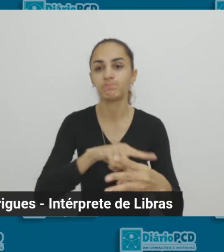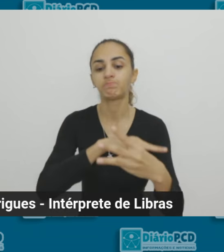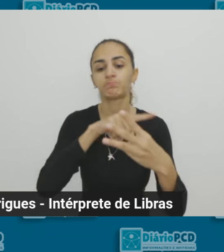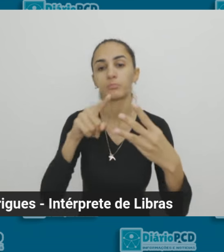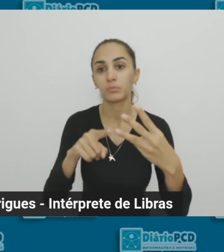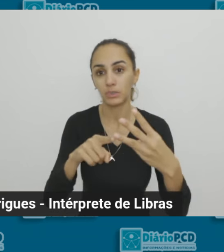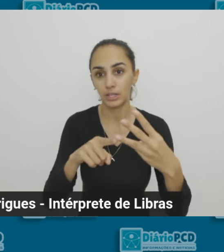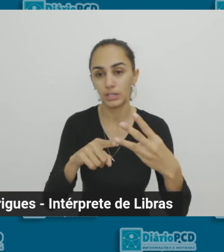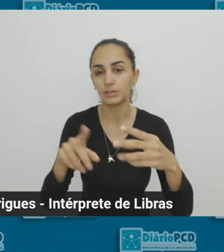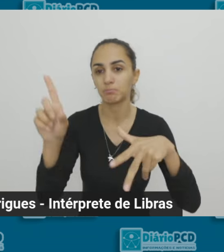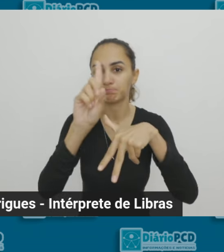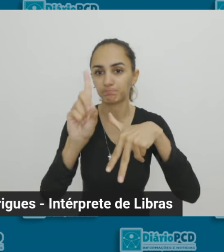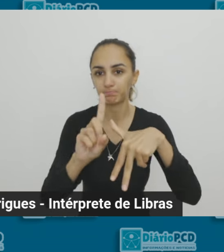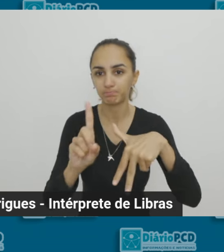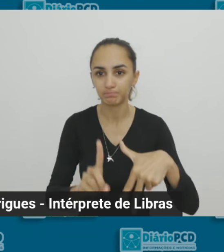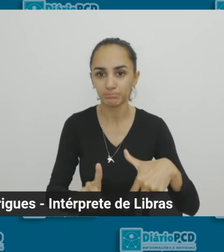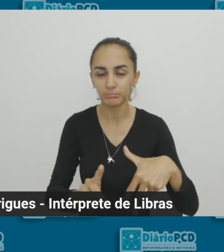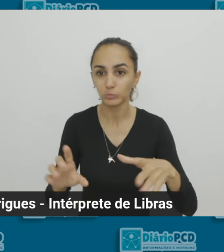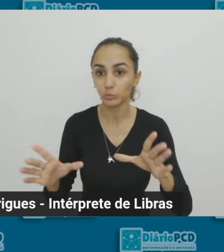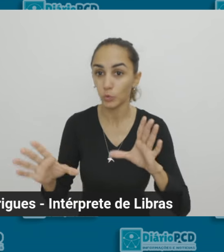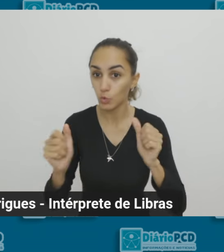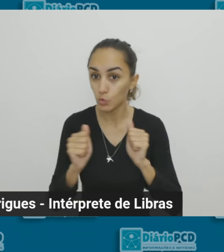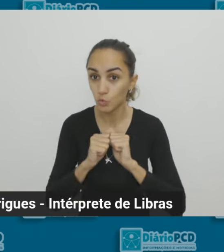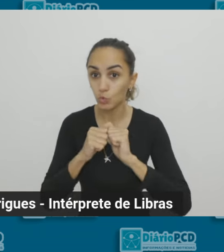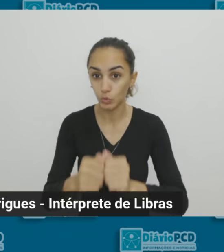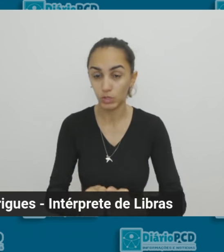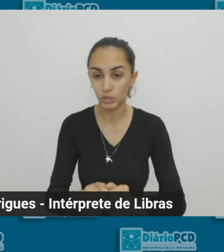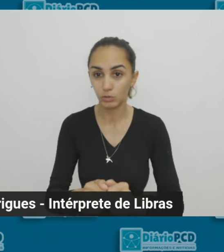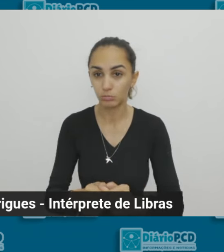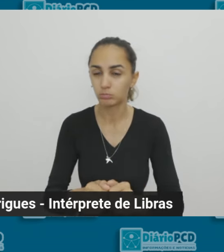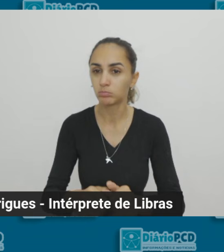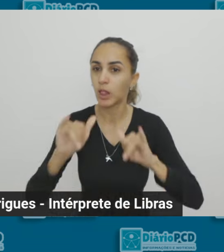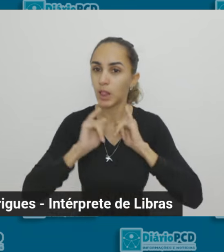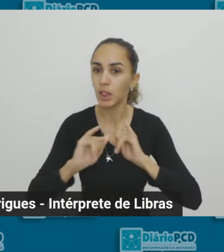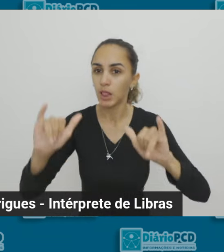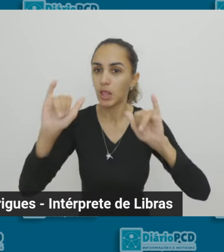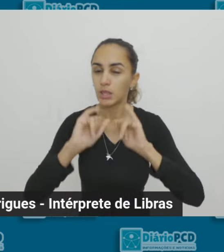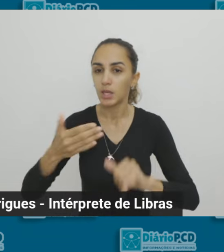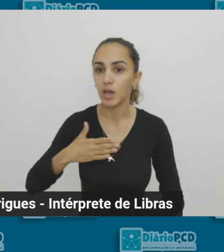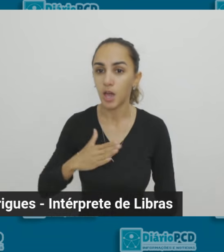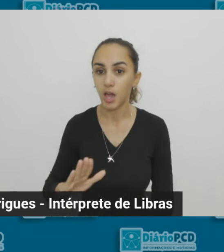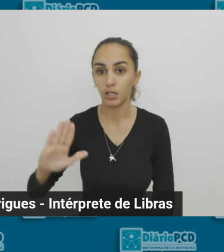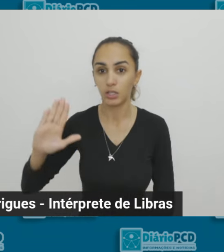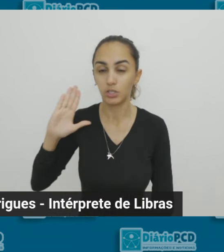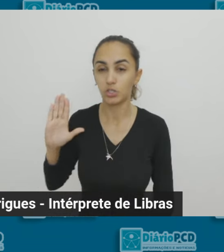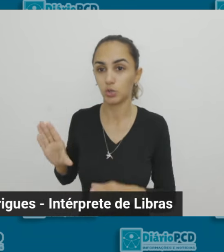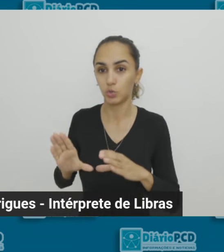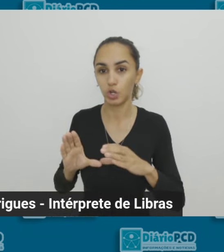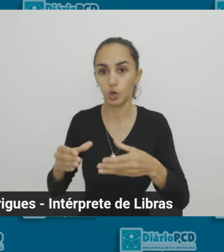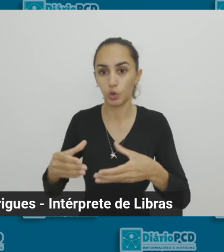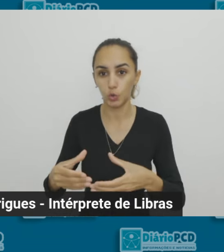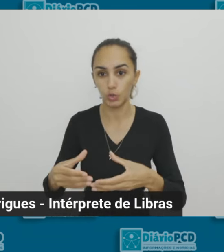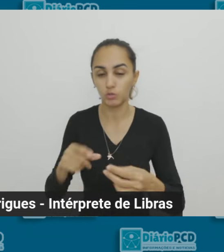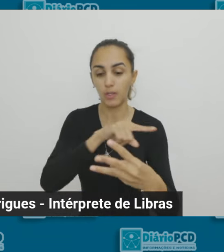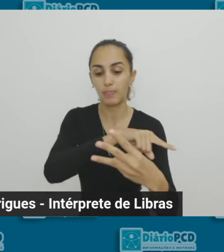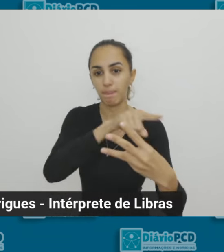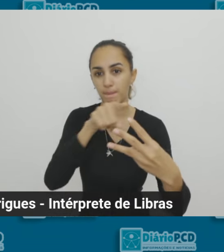com deficiência se uniram e lançaram uma candidatura coletiva. Três